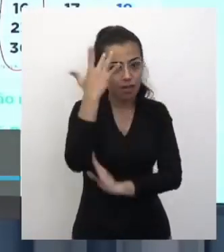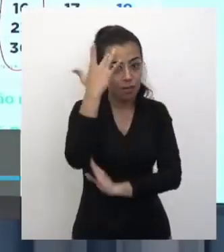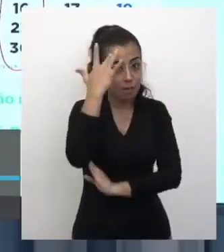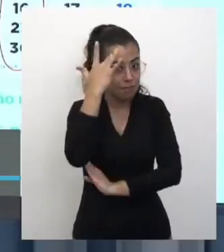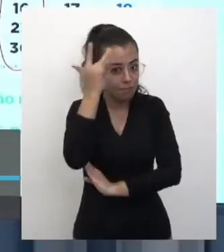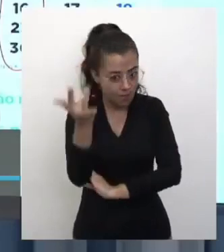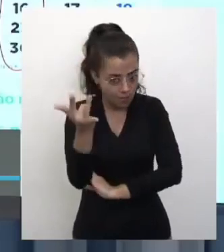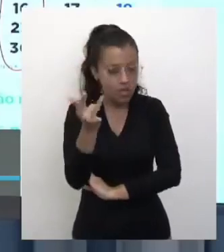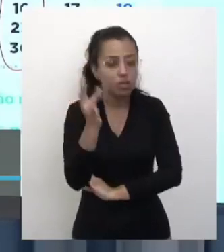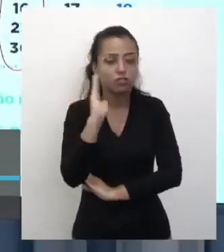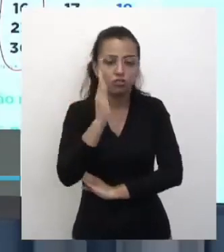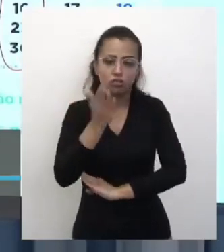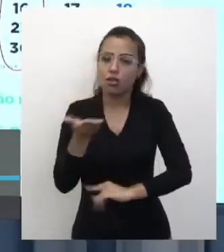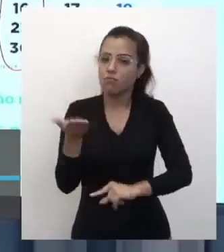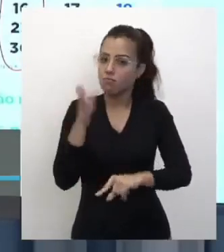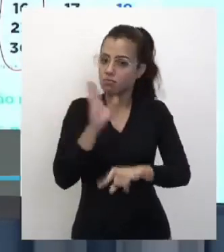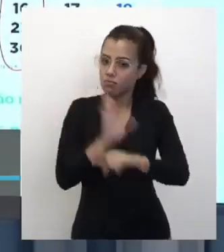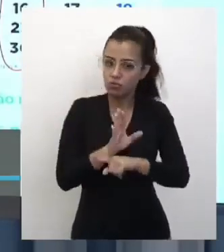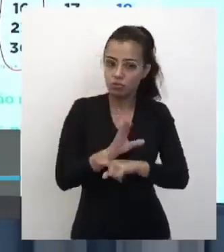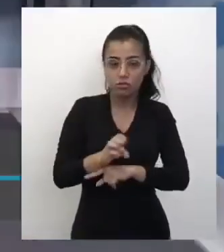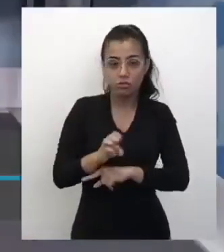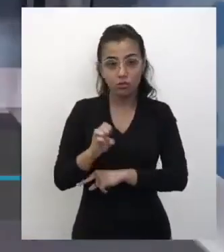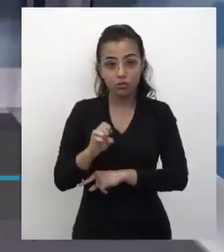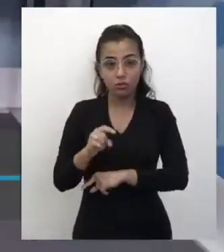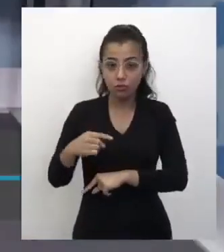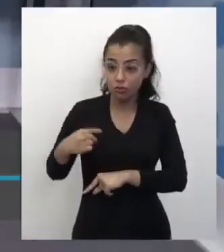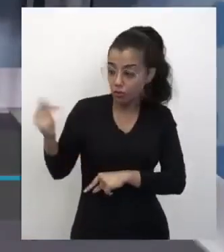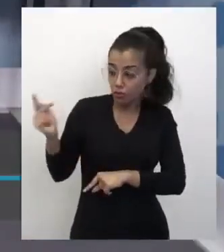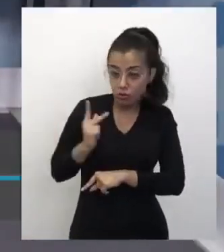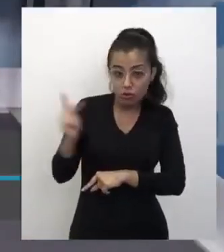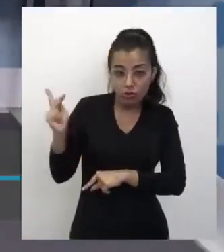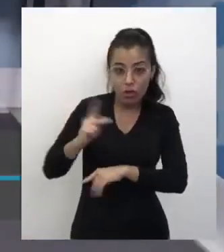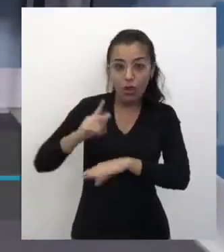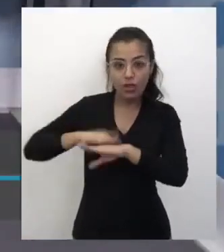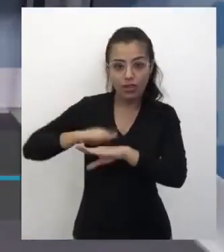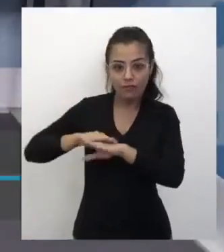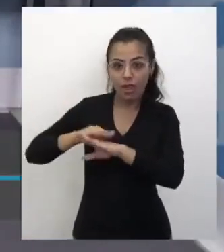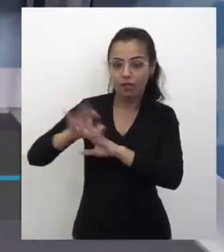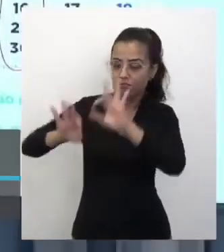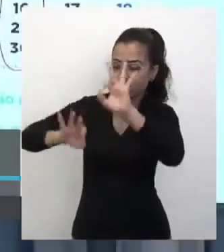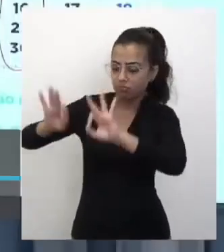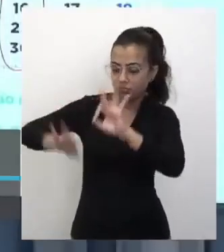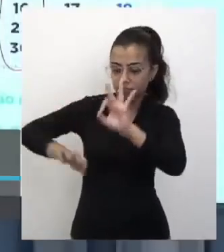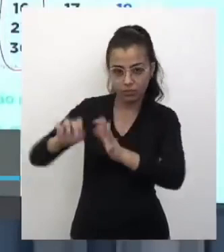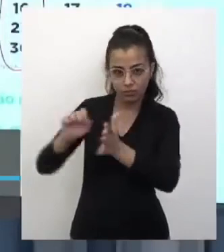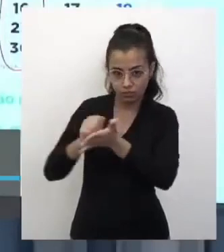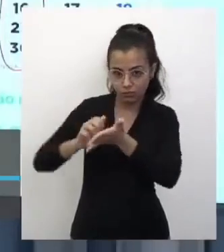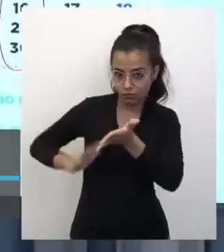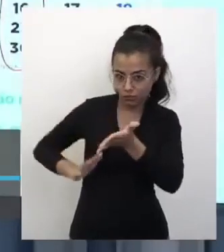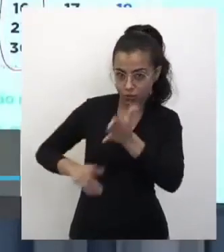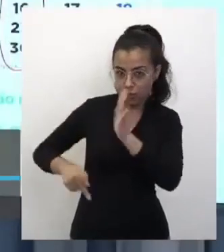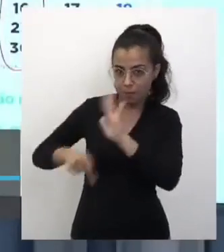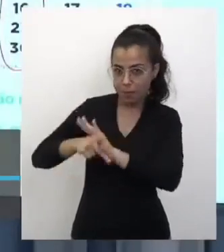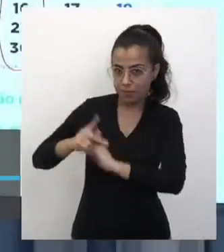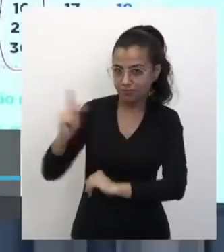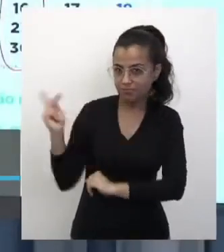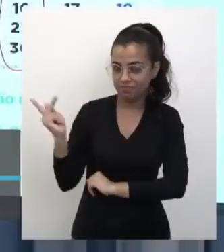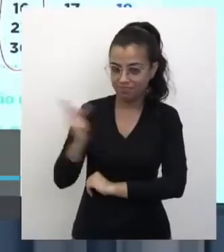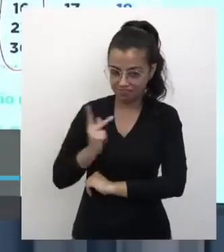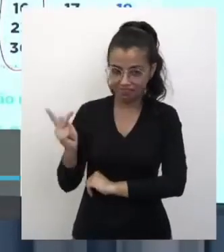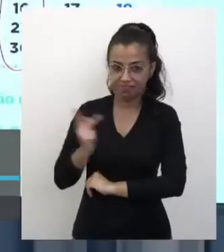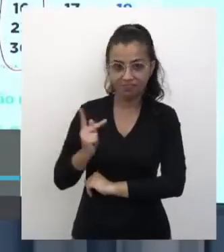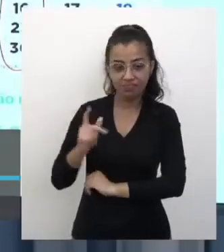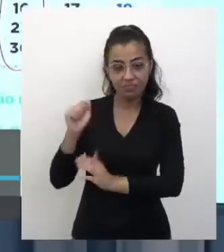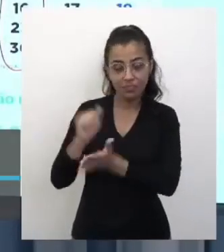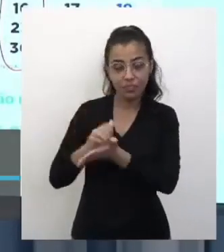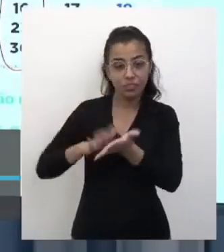postada para vocês. Quem fez essa atividade fomos nós, né, Osmar? Sim. Então, de nossa autoria aí, nós colocamos essa